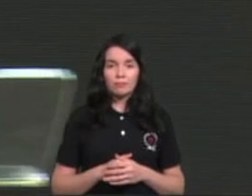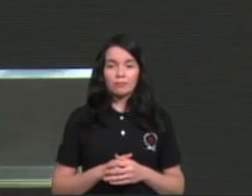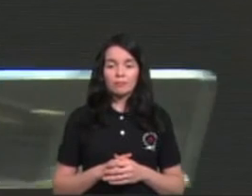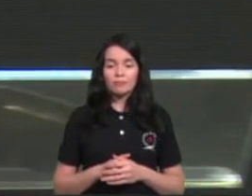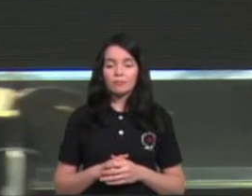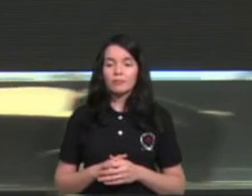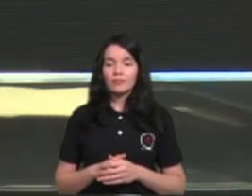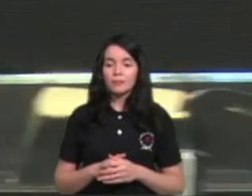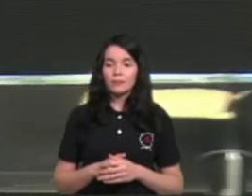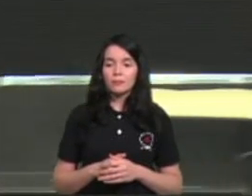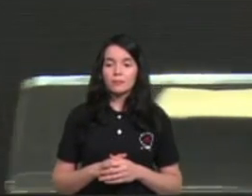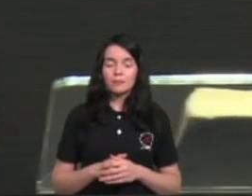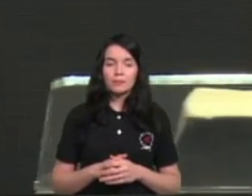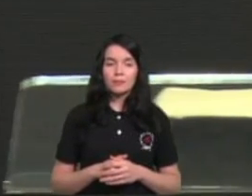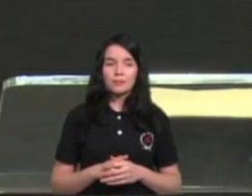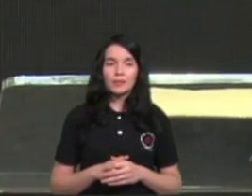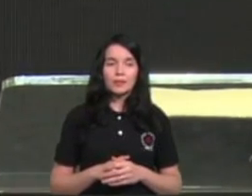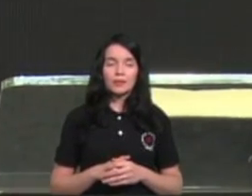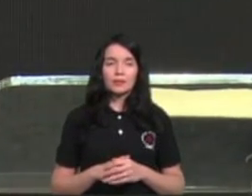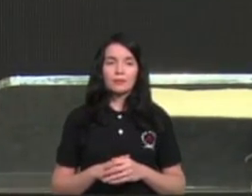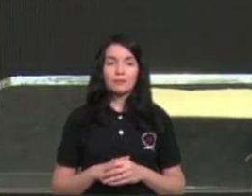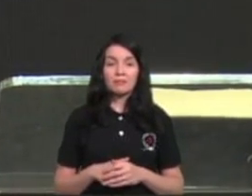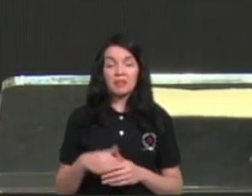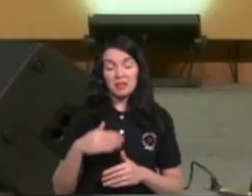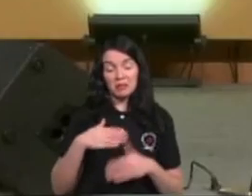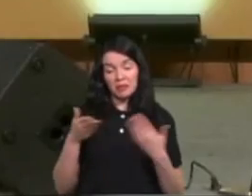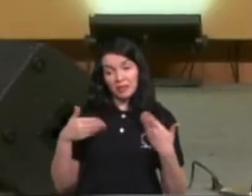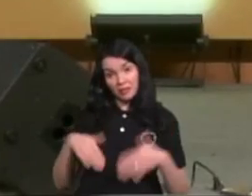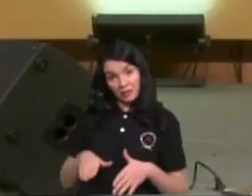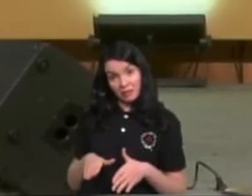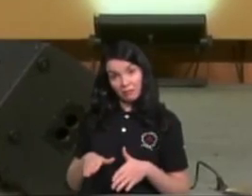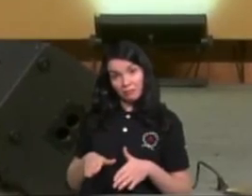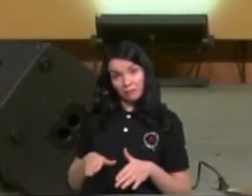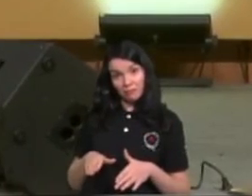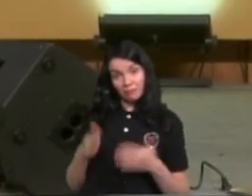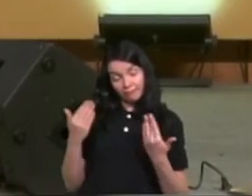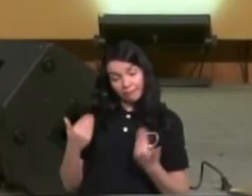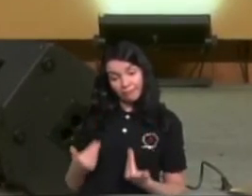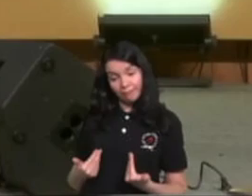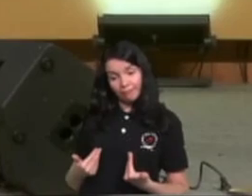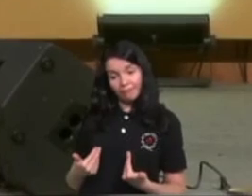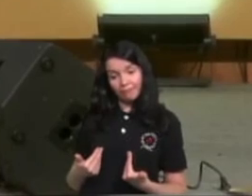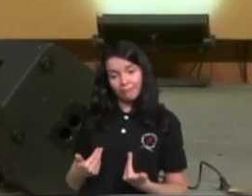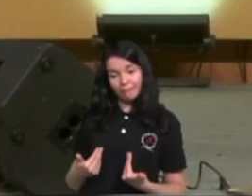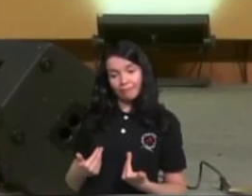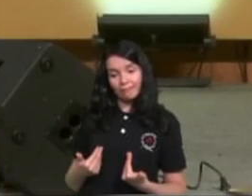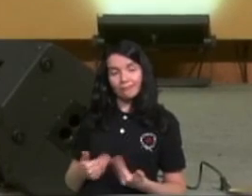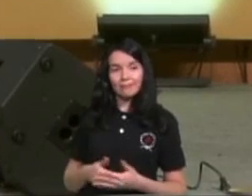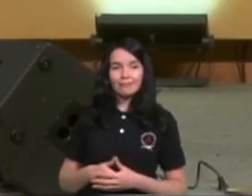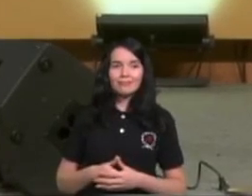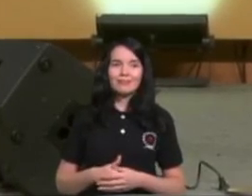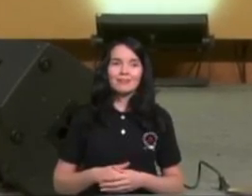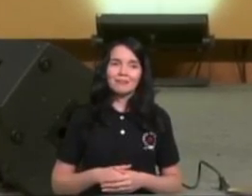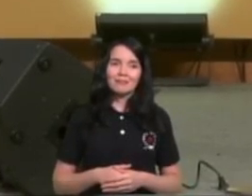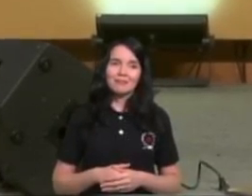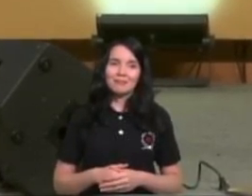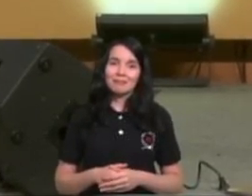e para com síndrome de Gabriela eu nasci assim tu